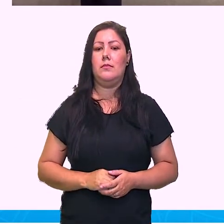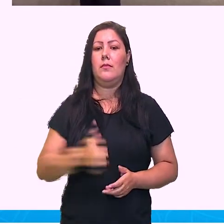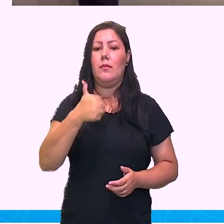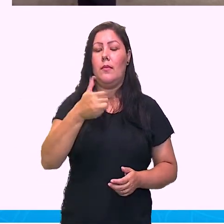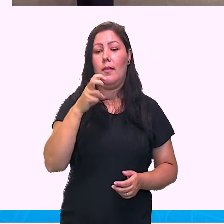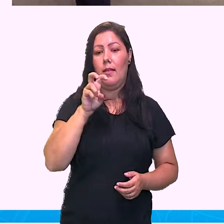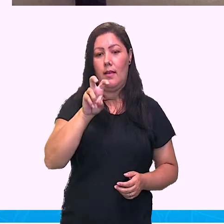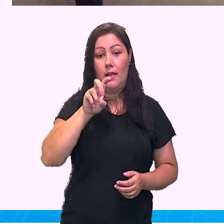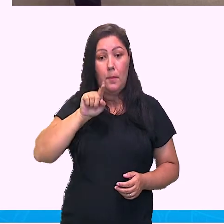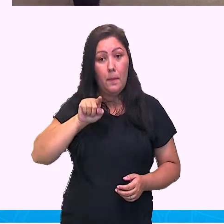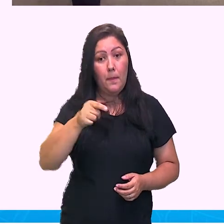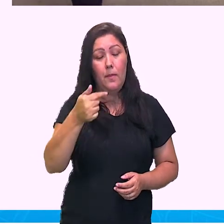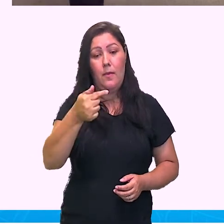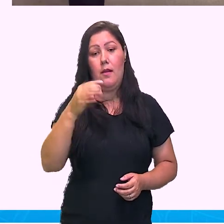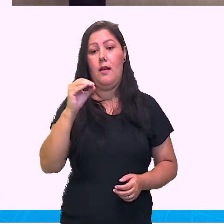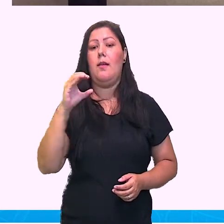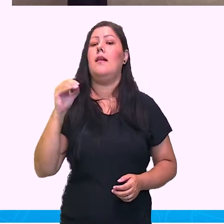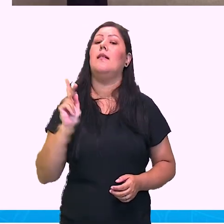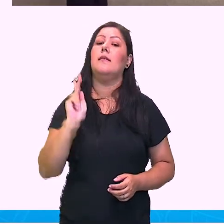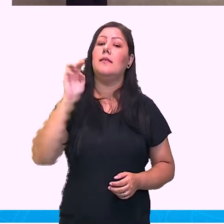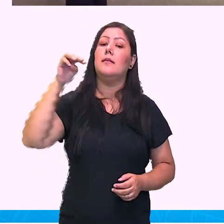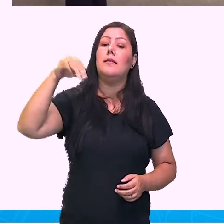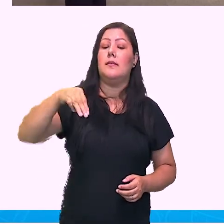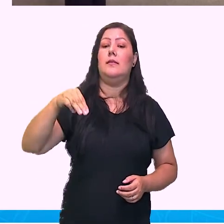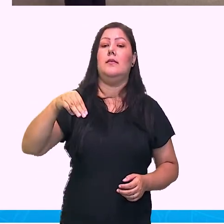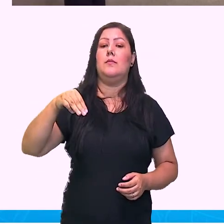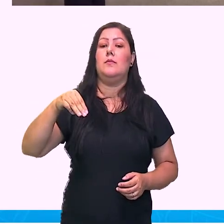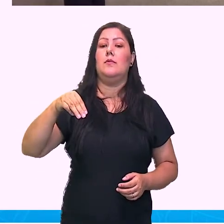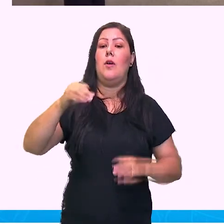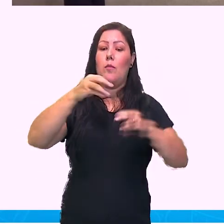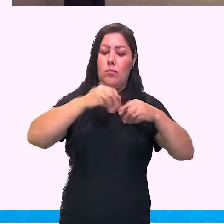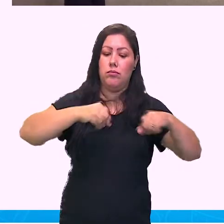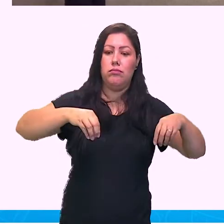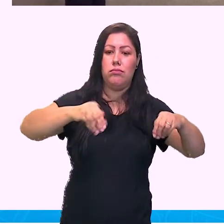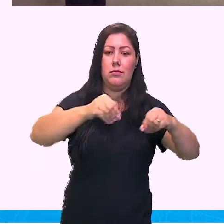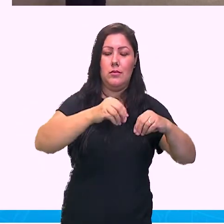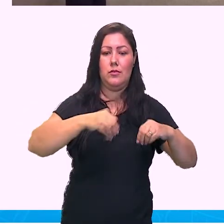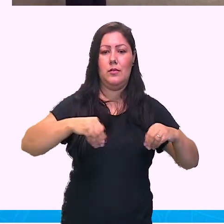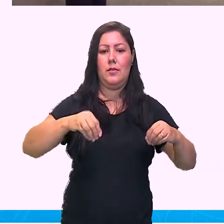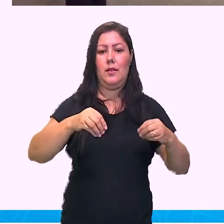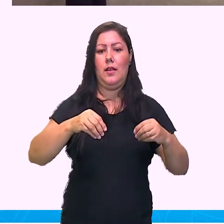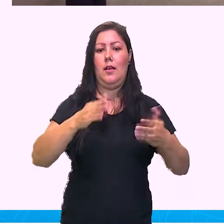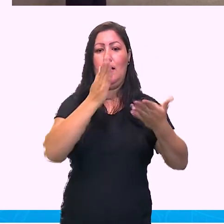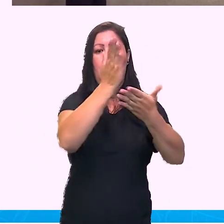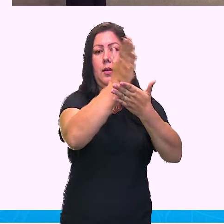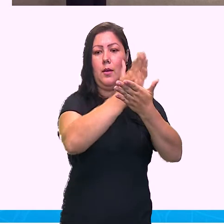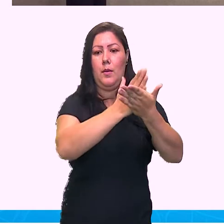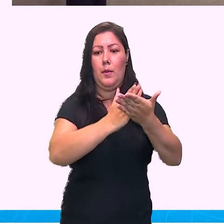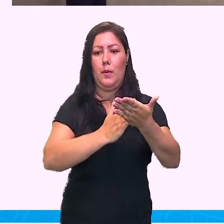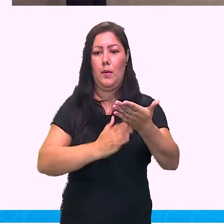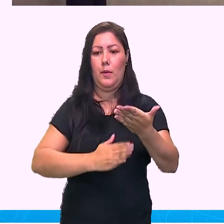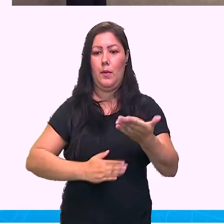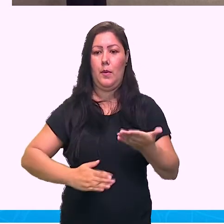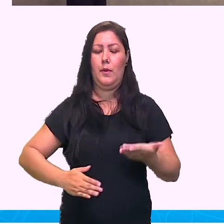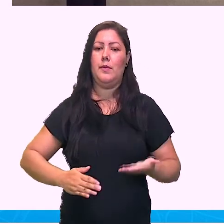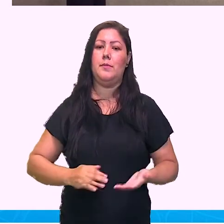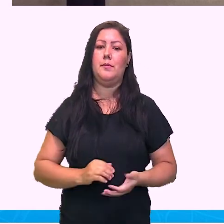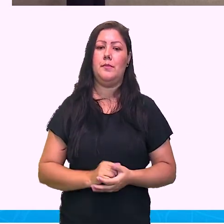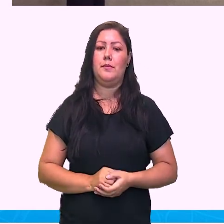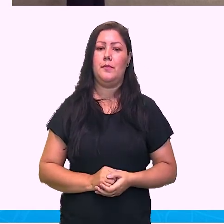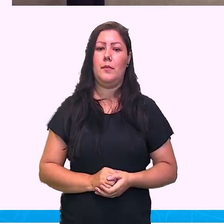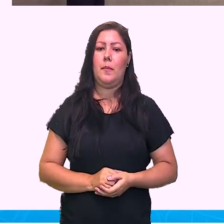15.700 quilômetros de fronteira terrestre. O Brasil só não